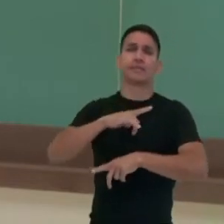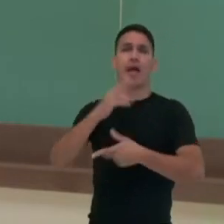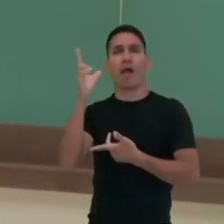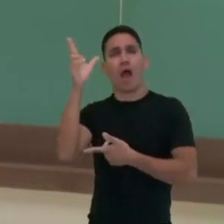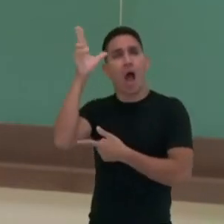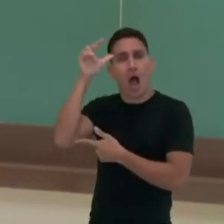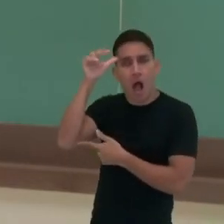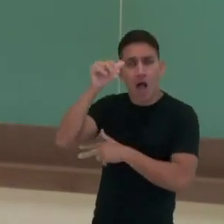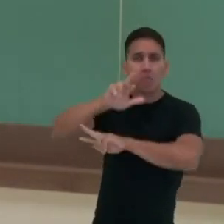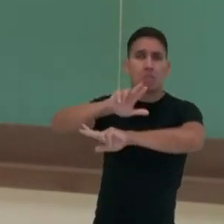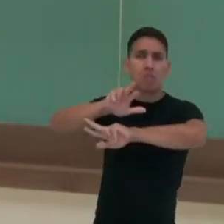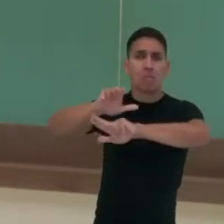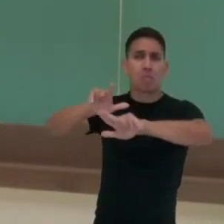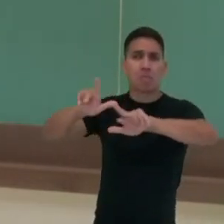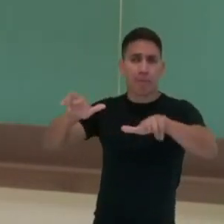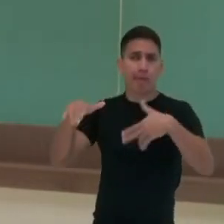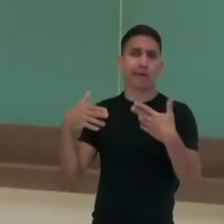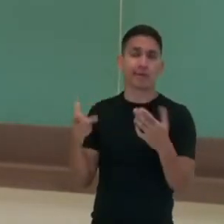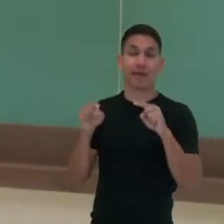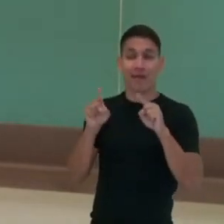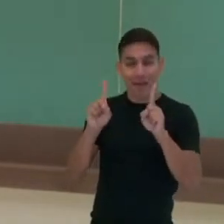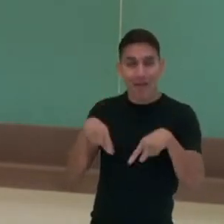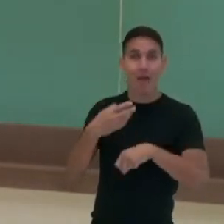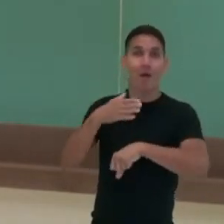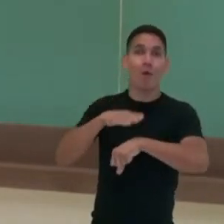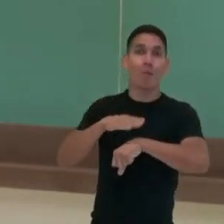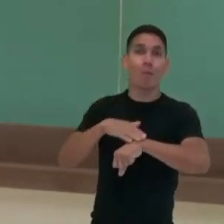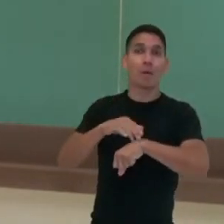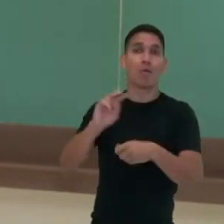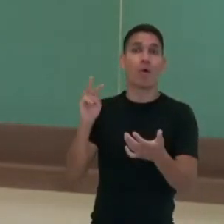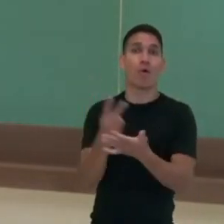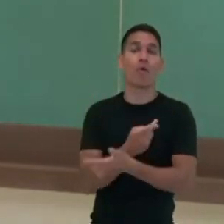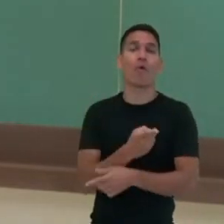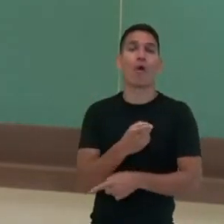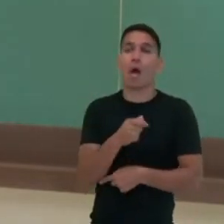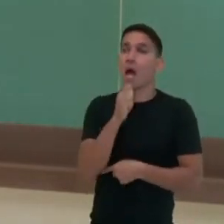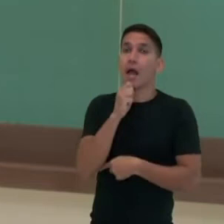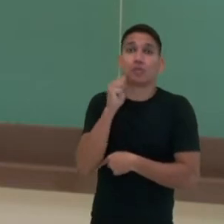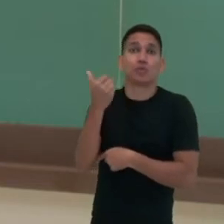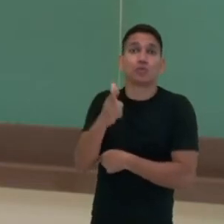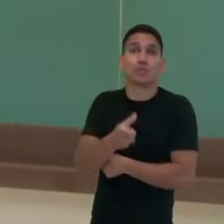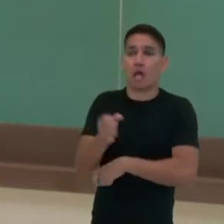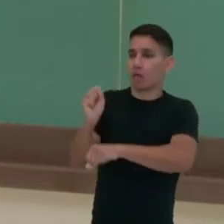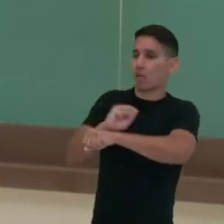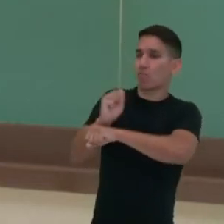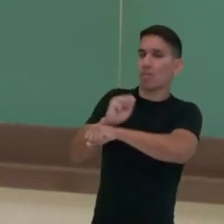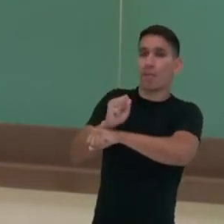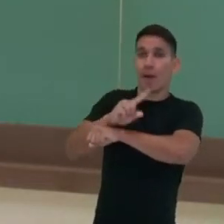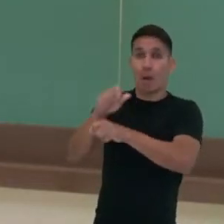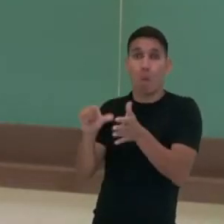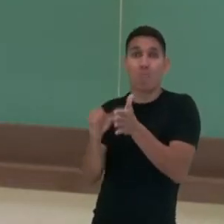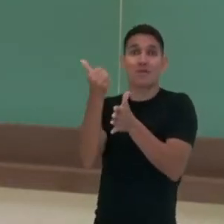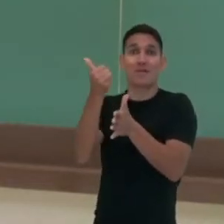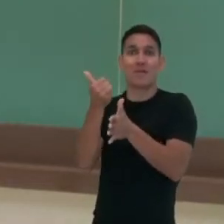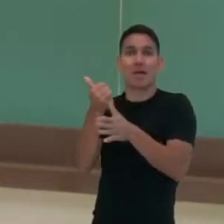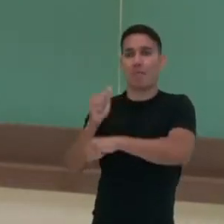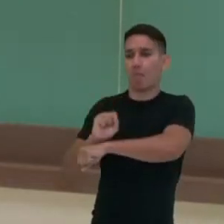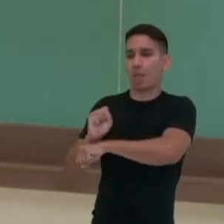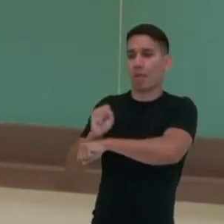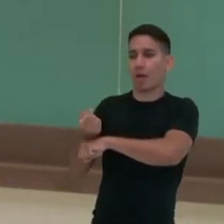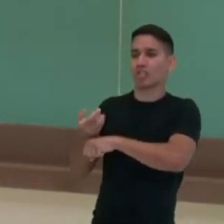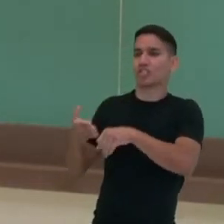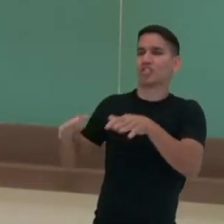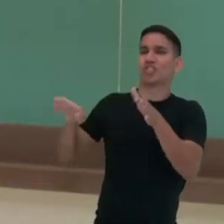exemplo, e era um momento que não existia automóvel ainda, Então eram os primeiros automóveis que estavam